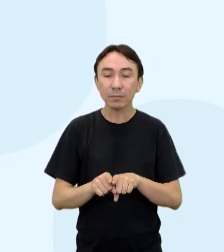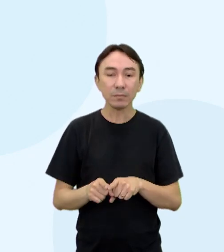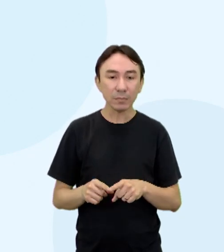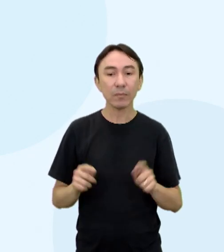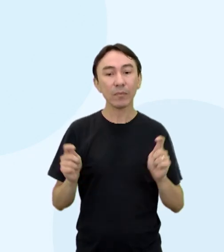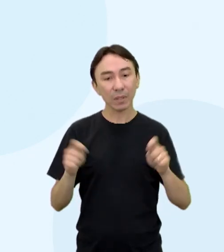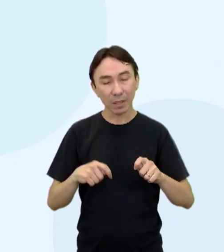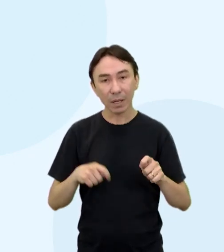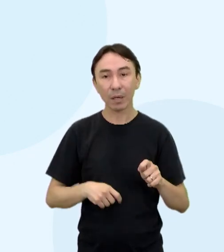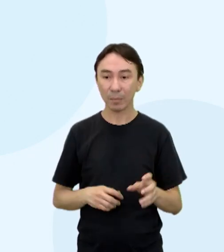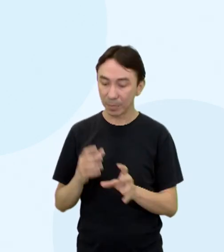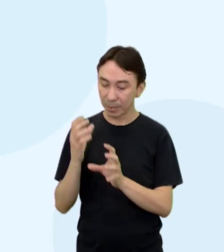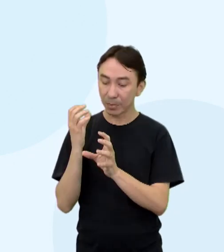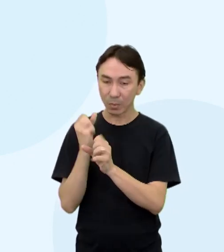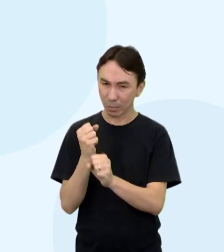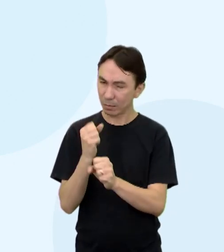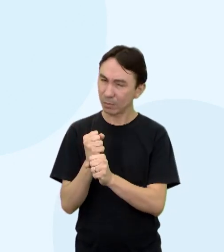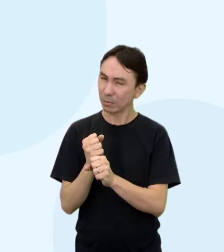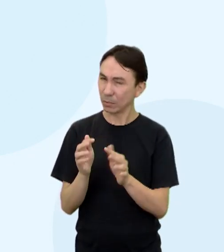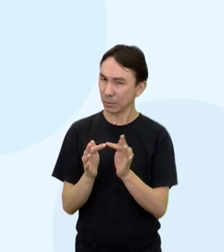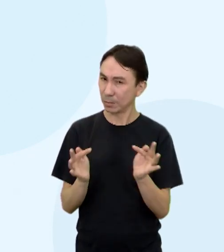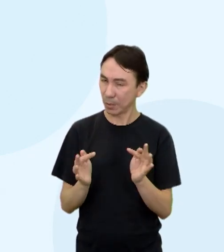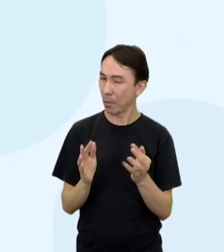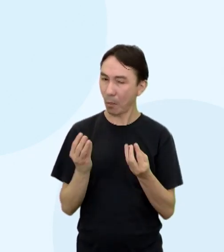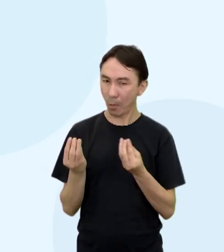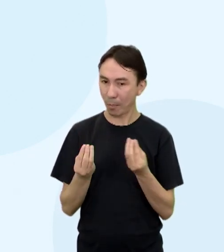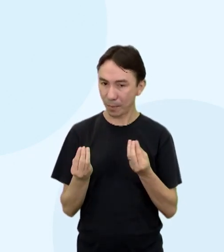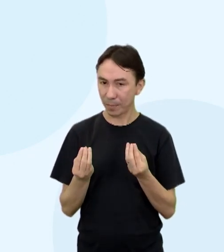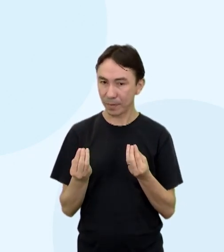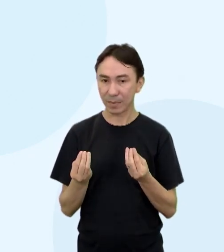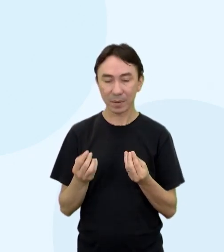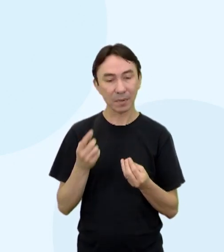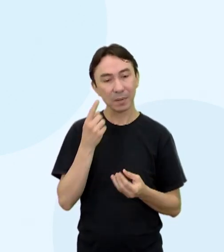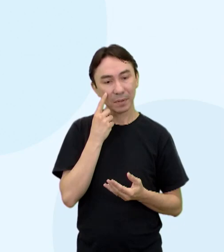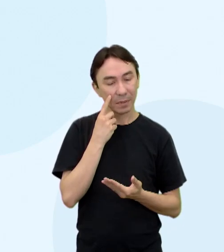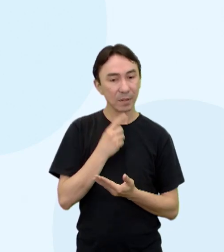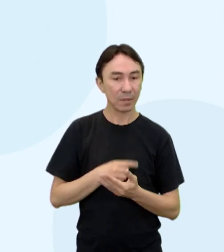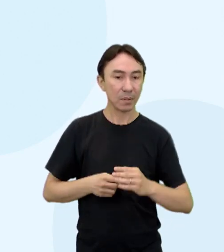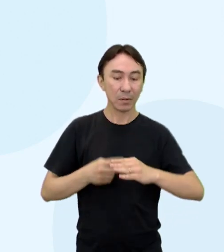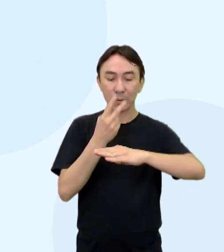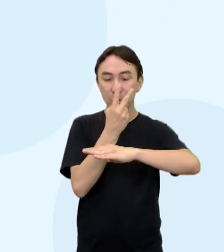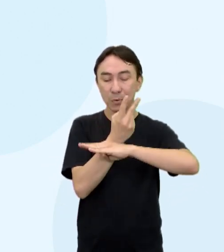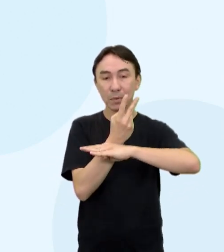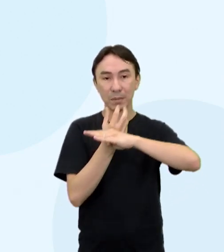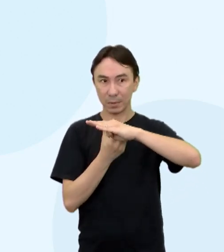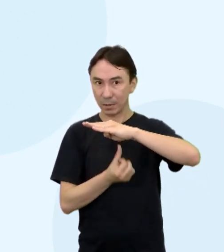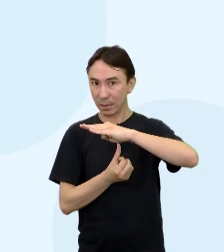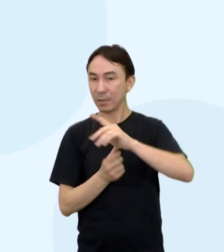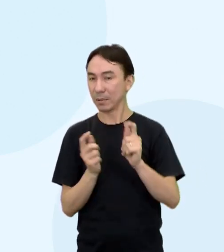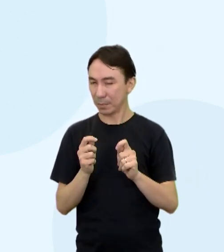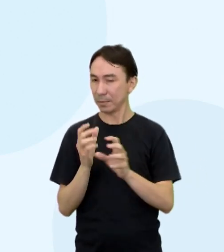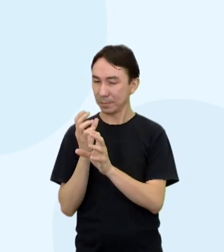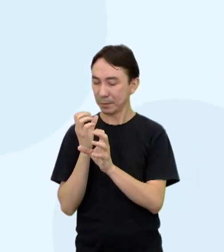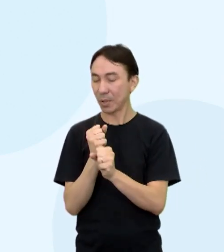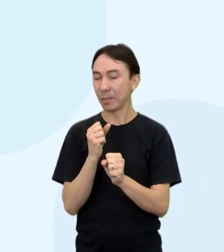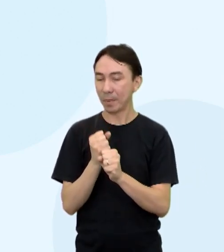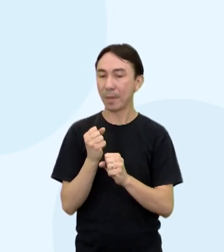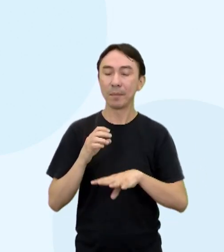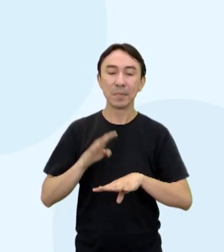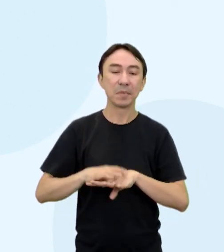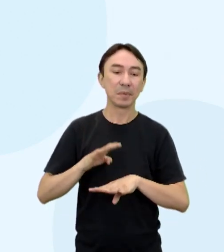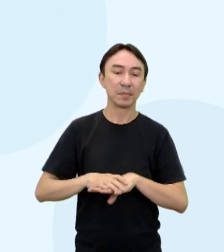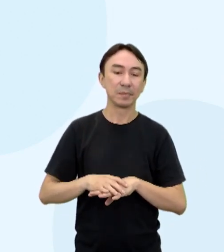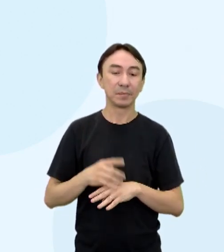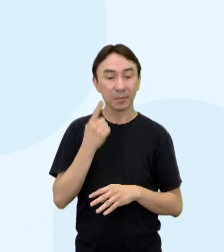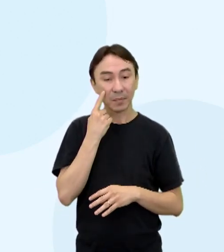meio de um cálculo muito simples, né? Que envolve essa frase 2 chances em 6. Olha lá. Eu vou